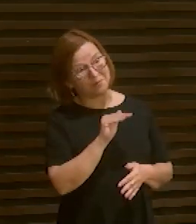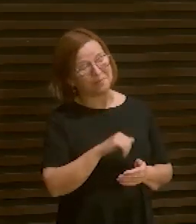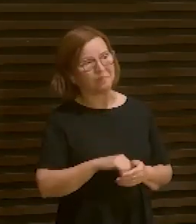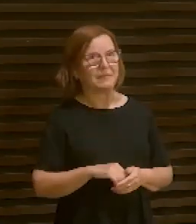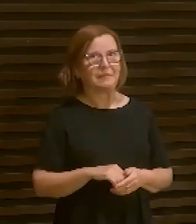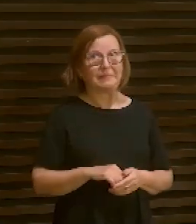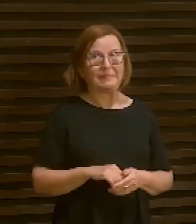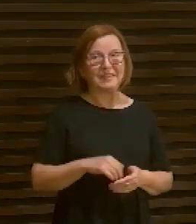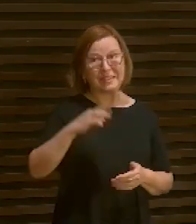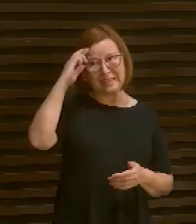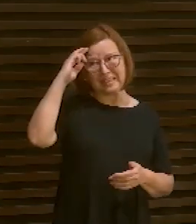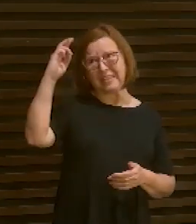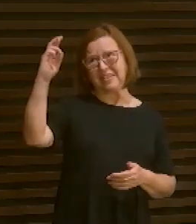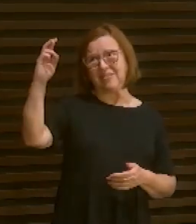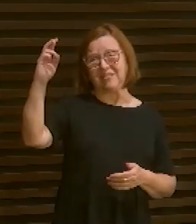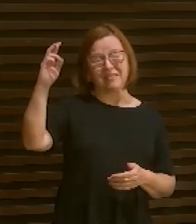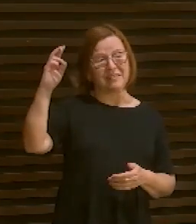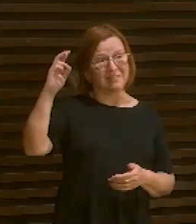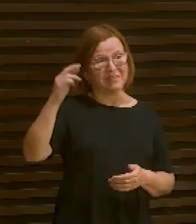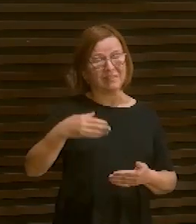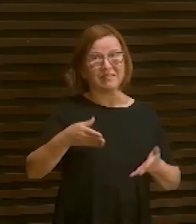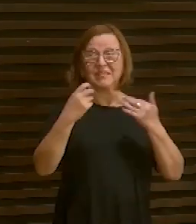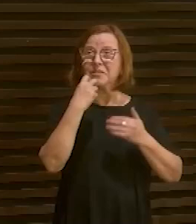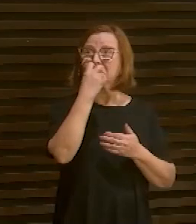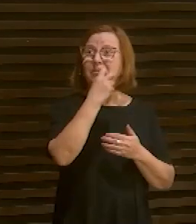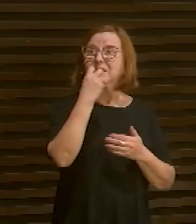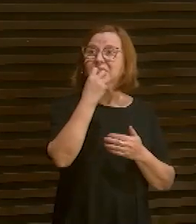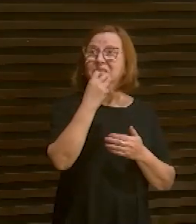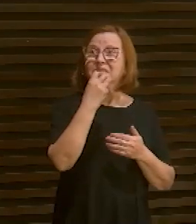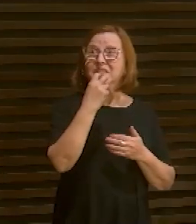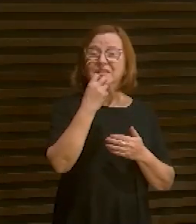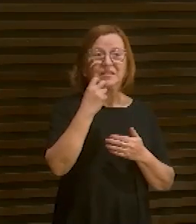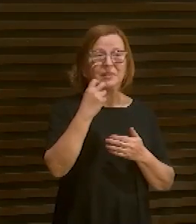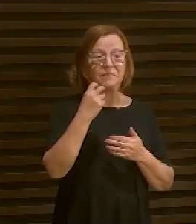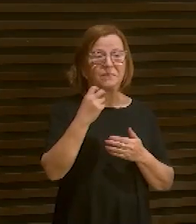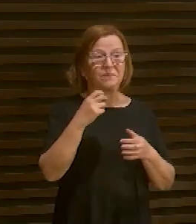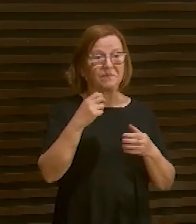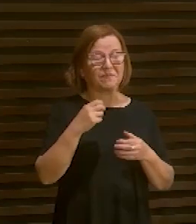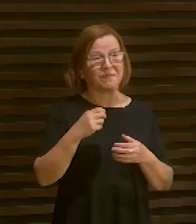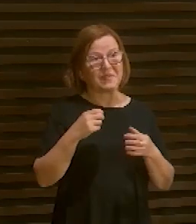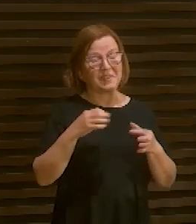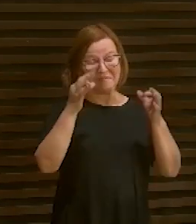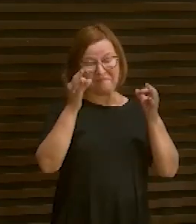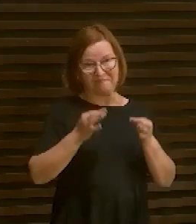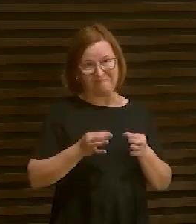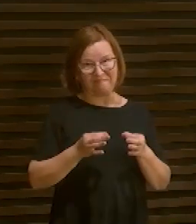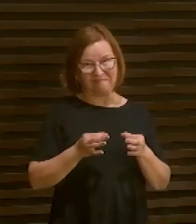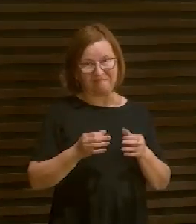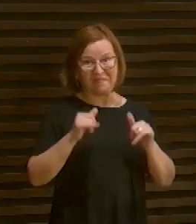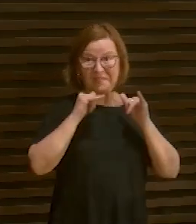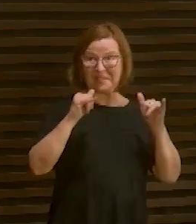Senhor, dá-nos a boca do erudito, aquele que